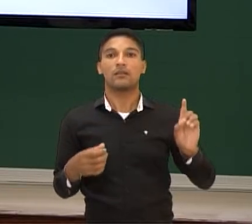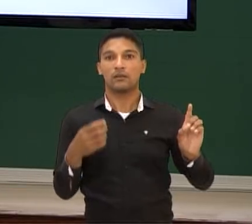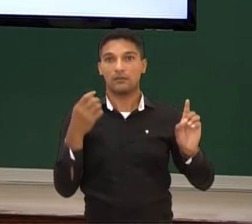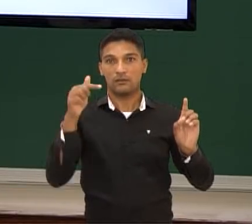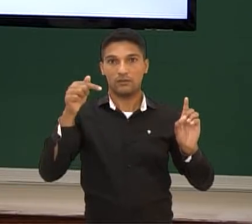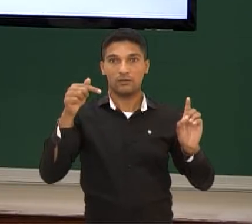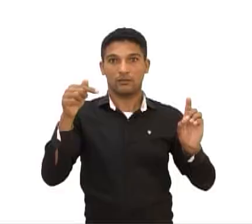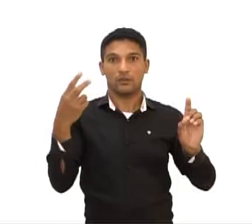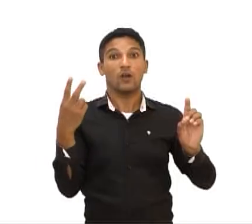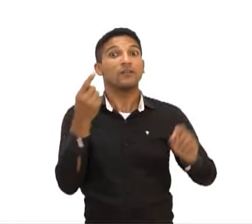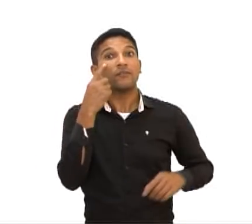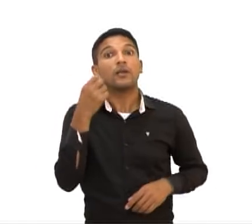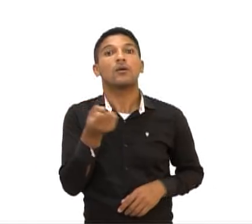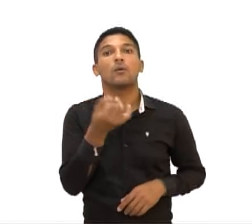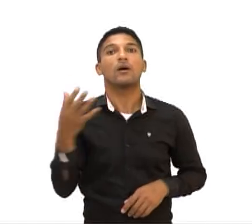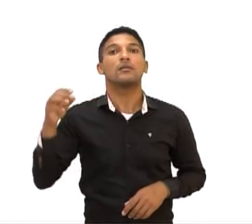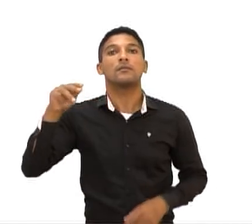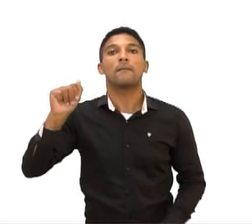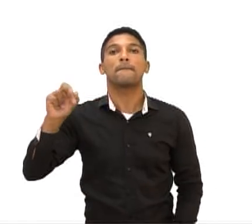Um tempinho para vocês.